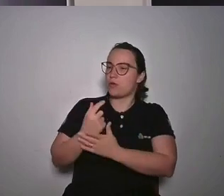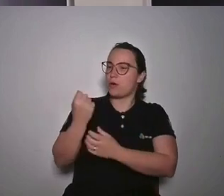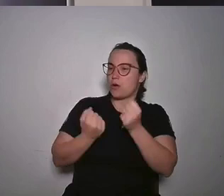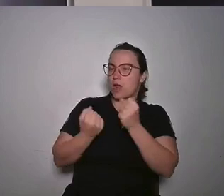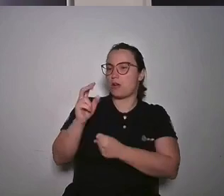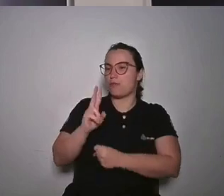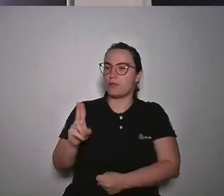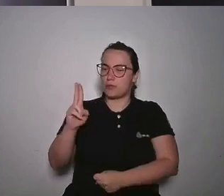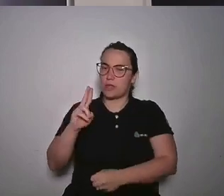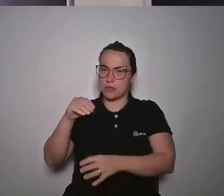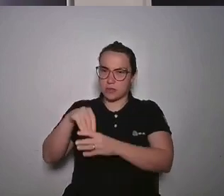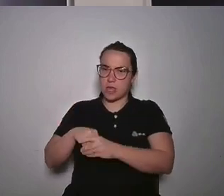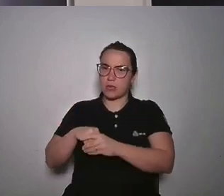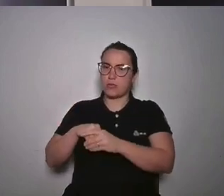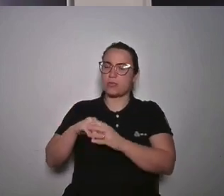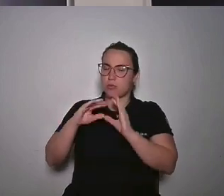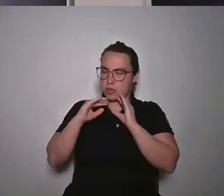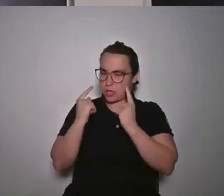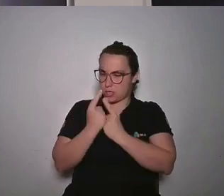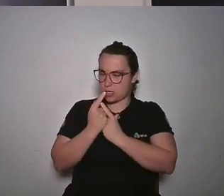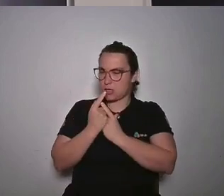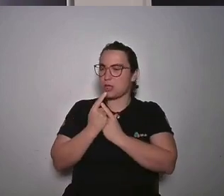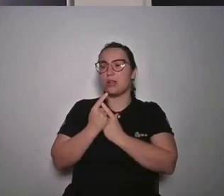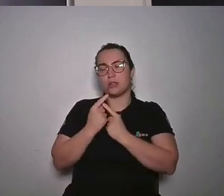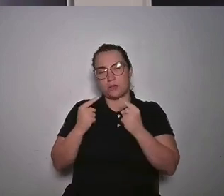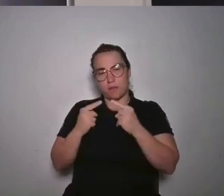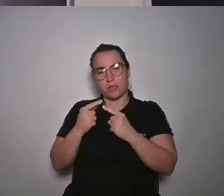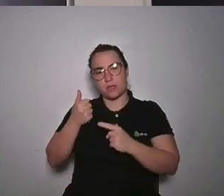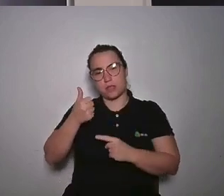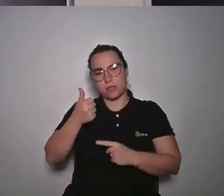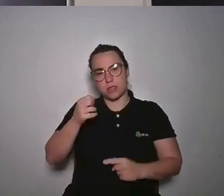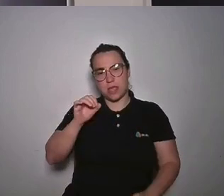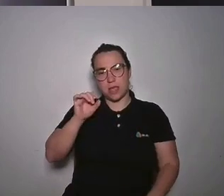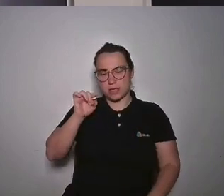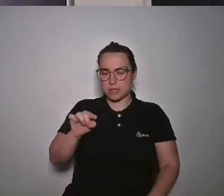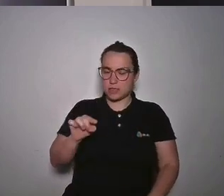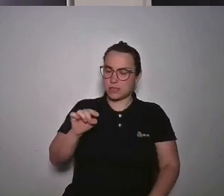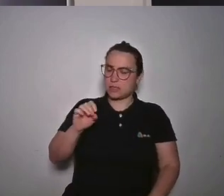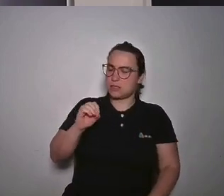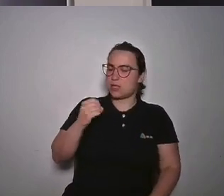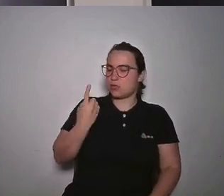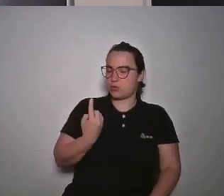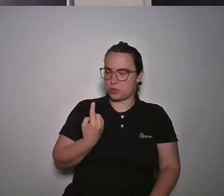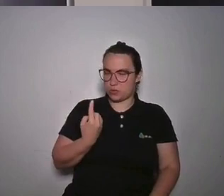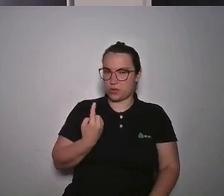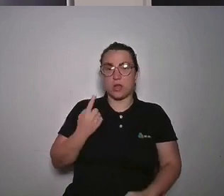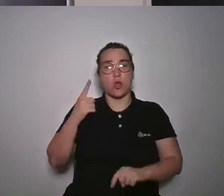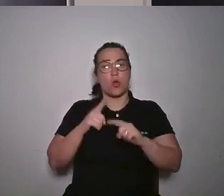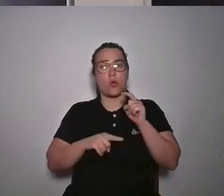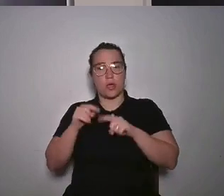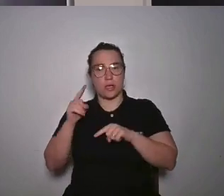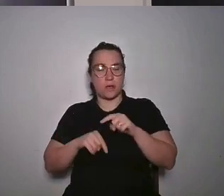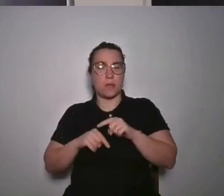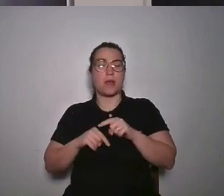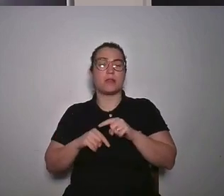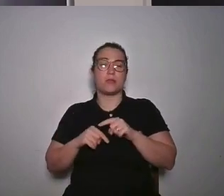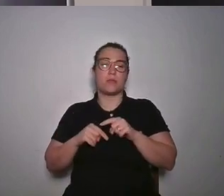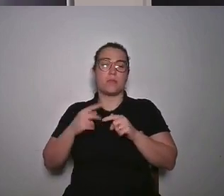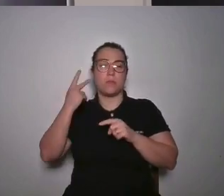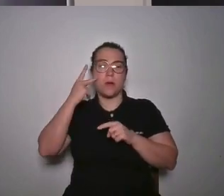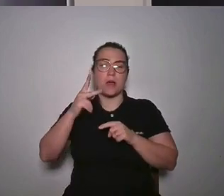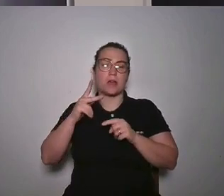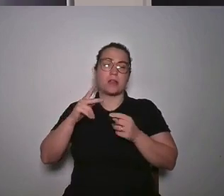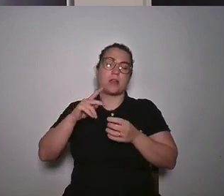usar dentro da dotação que vai estar incluído esse 1001 ali. Aquisição de equipamentos e materiais para a Secretaria de